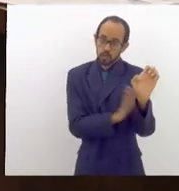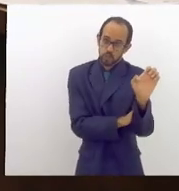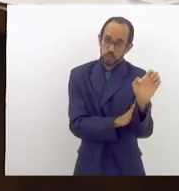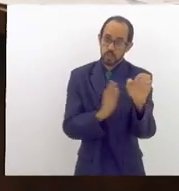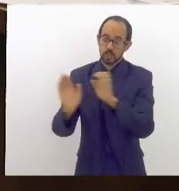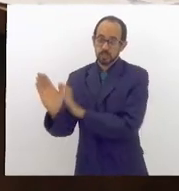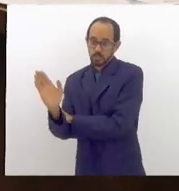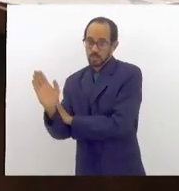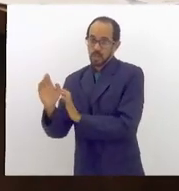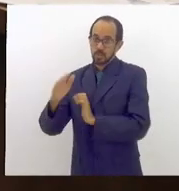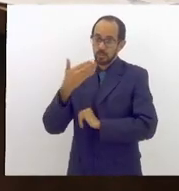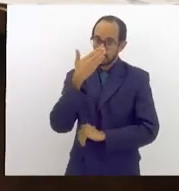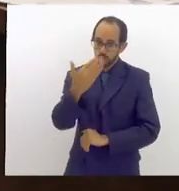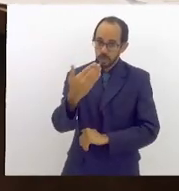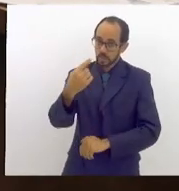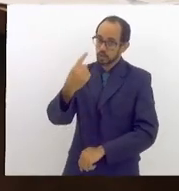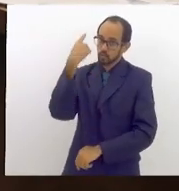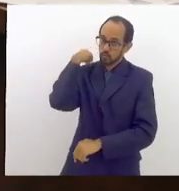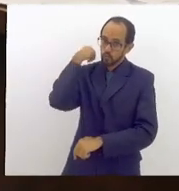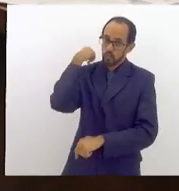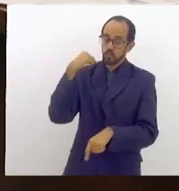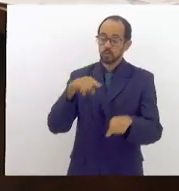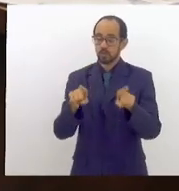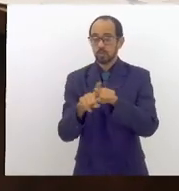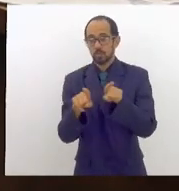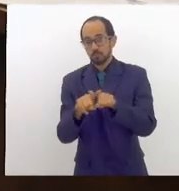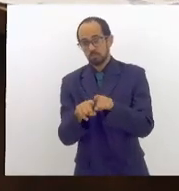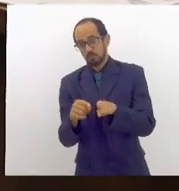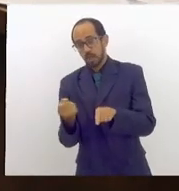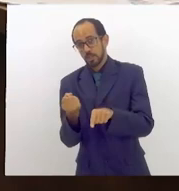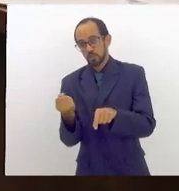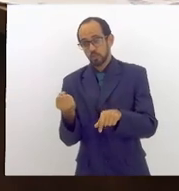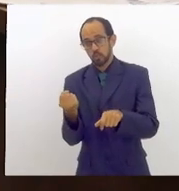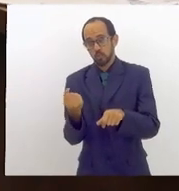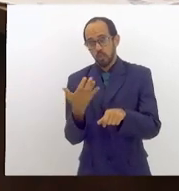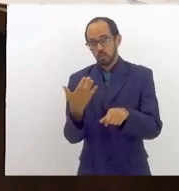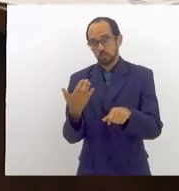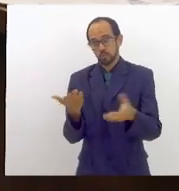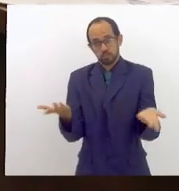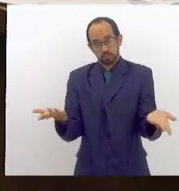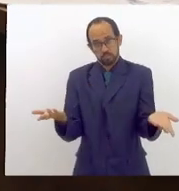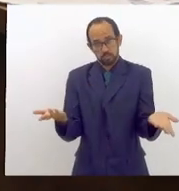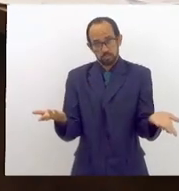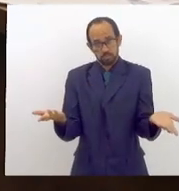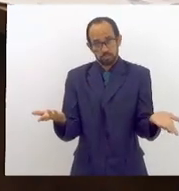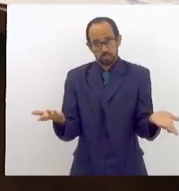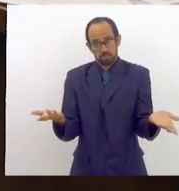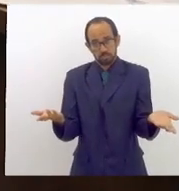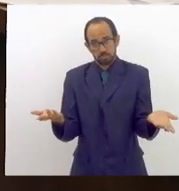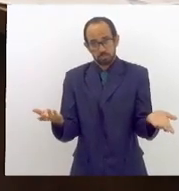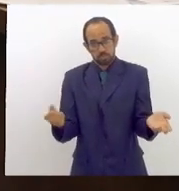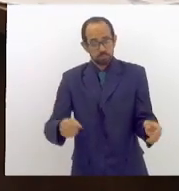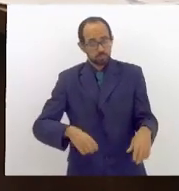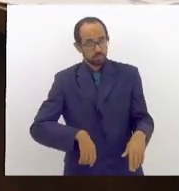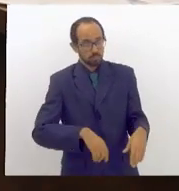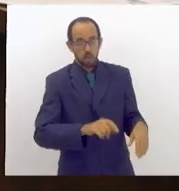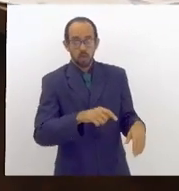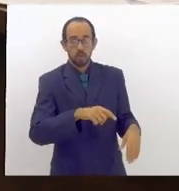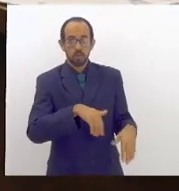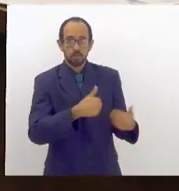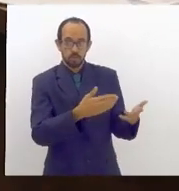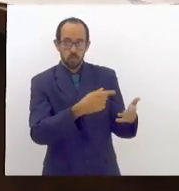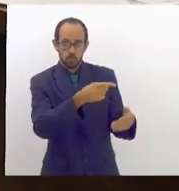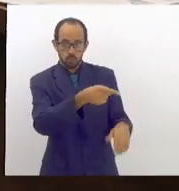e fundo e pela planta os senhores fora os confrontantes tá valendo o que eu falei qualquer resultado